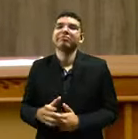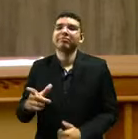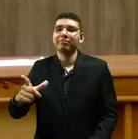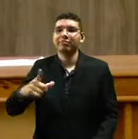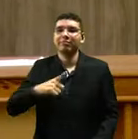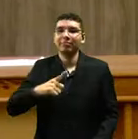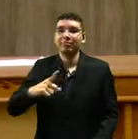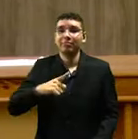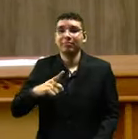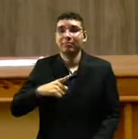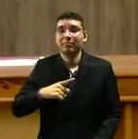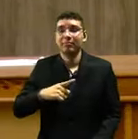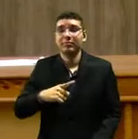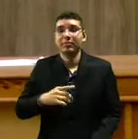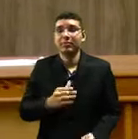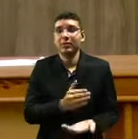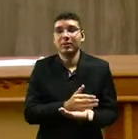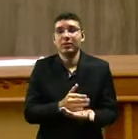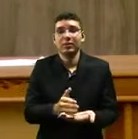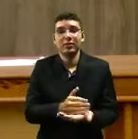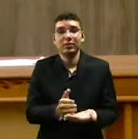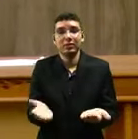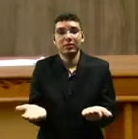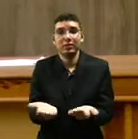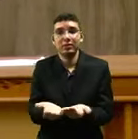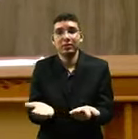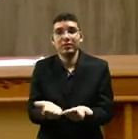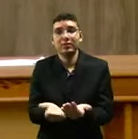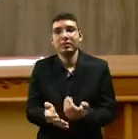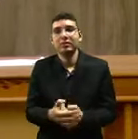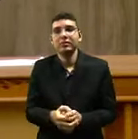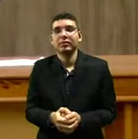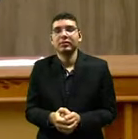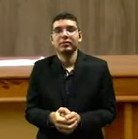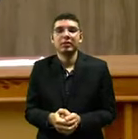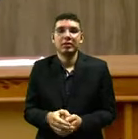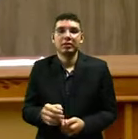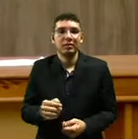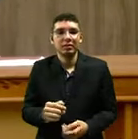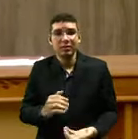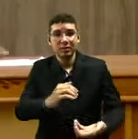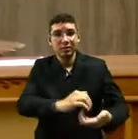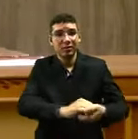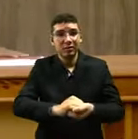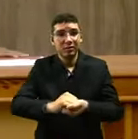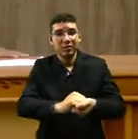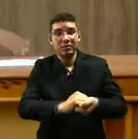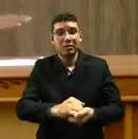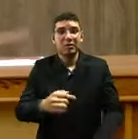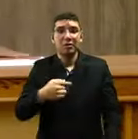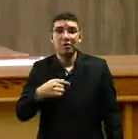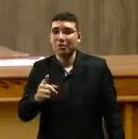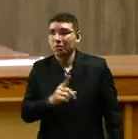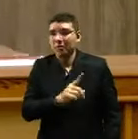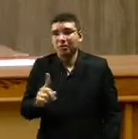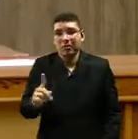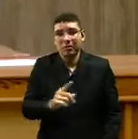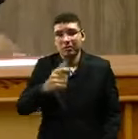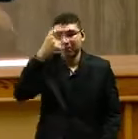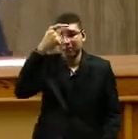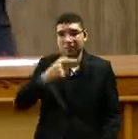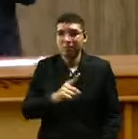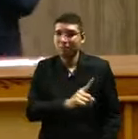tem Eita irmão pega aí na mão da da tua irmã e do irmão diga eu não sou desse aí diga Eu graças a Deus eu não sou